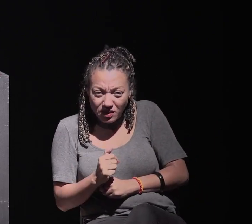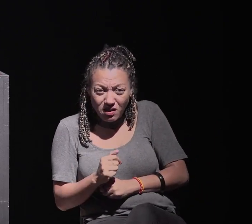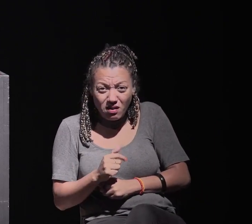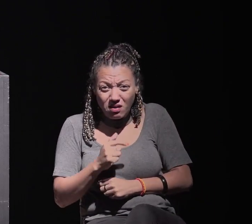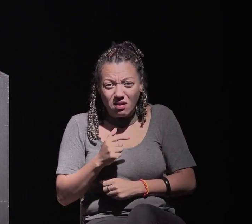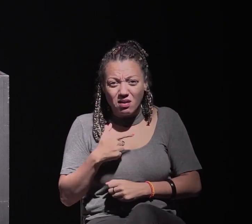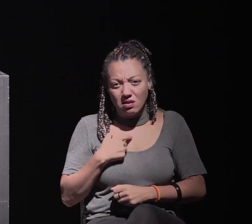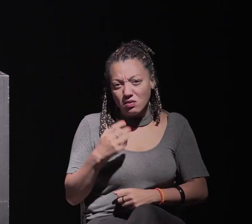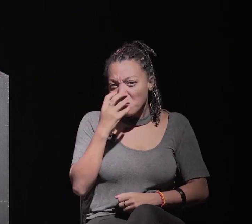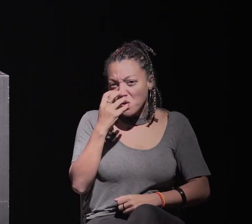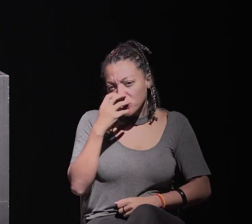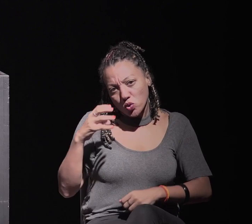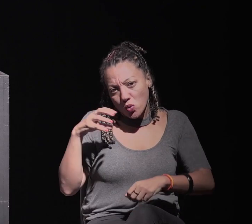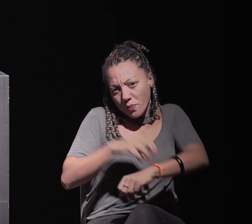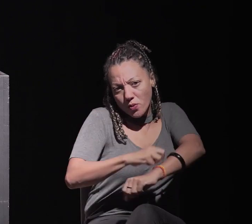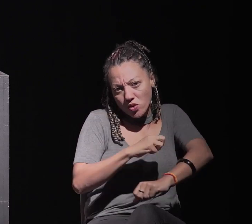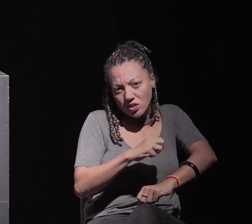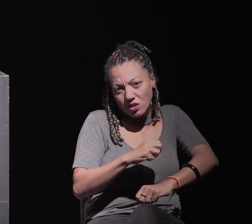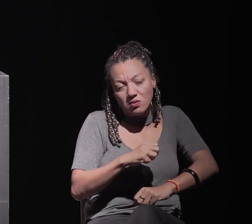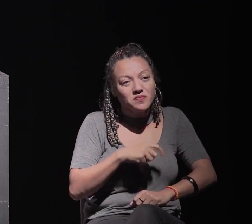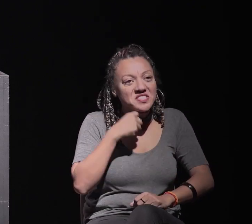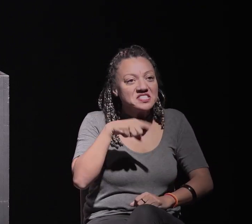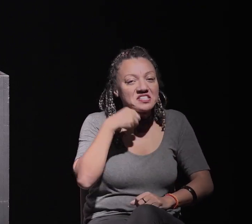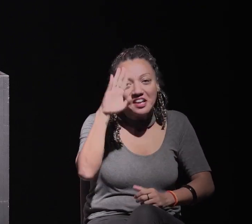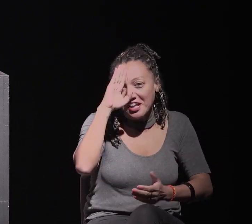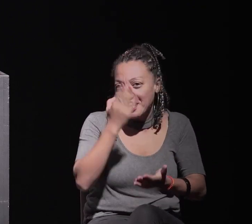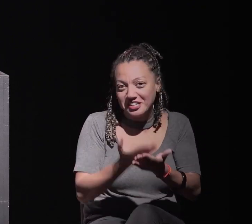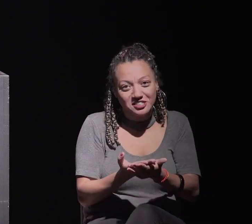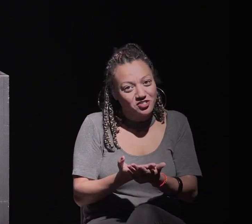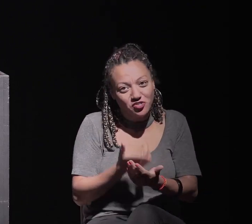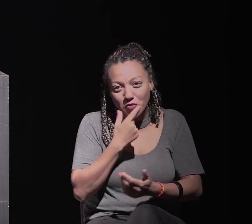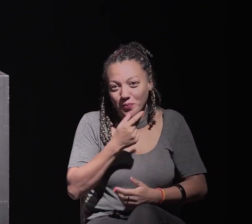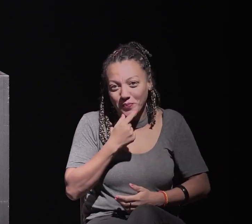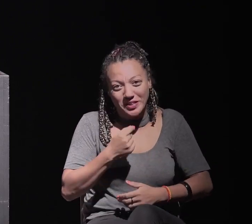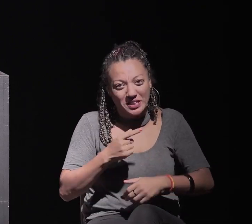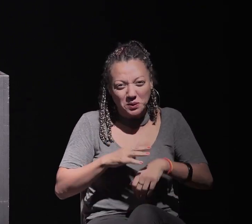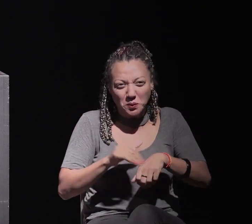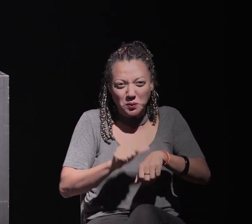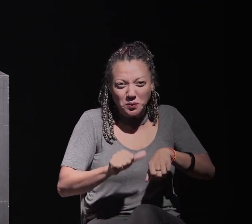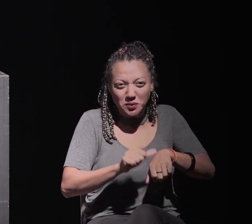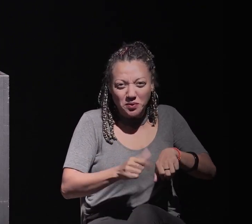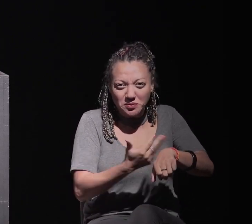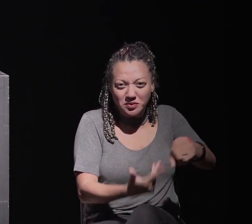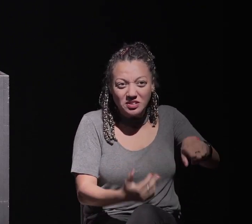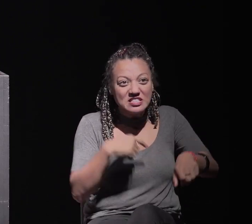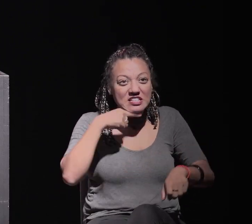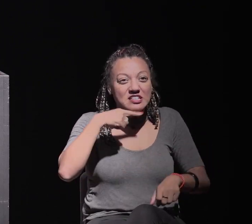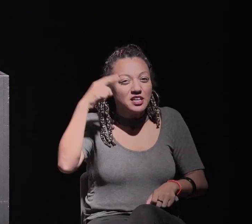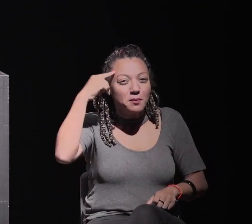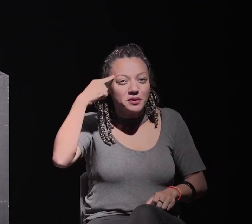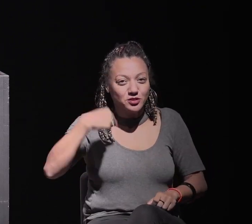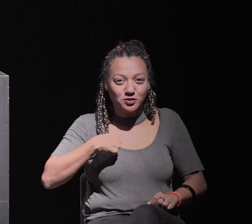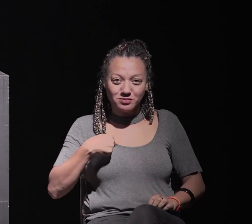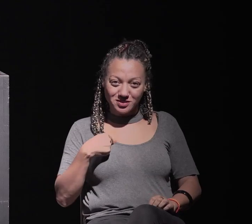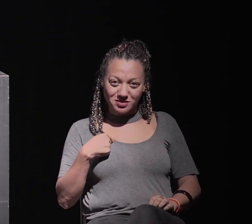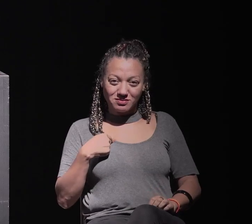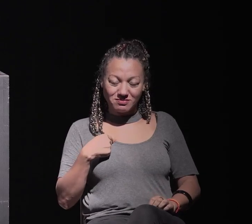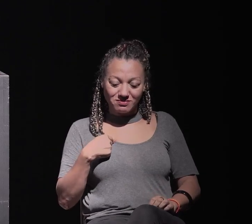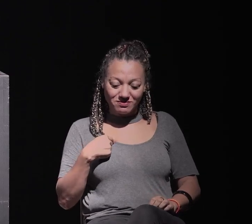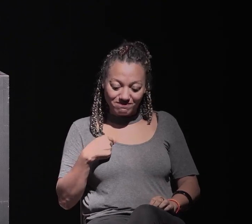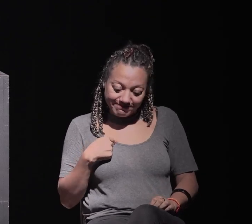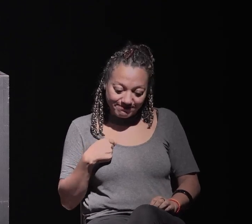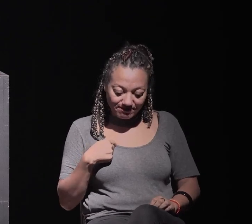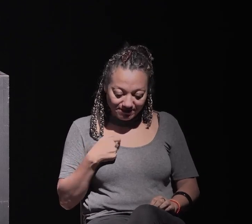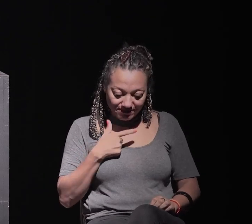cachorro magro e faminto. Ninguém acreditou nele. Ninguém pensou em mim. Um brinde ao meu